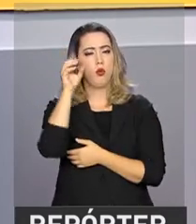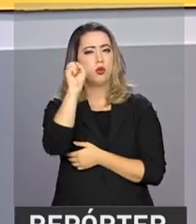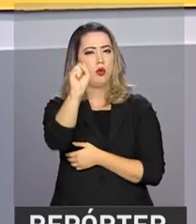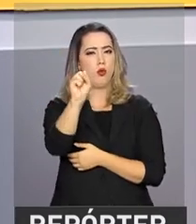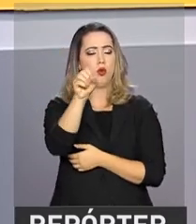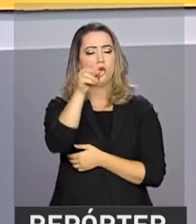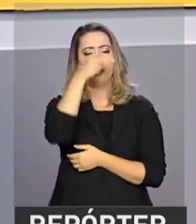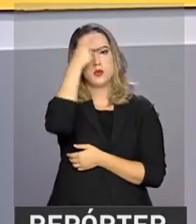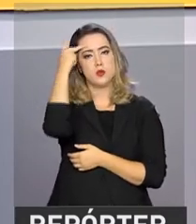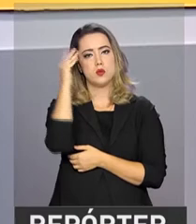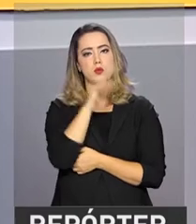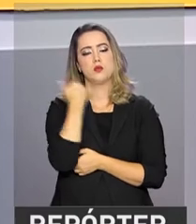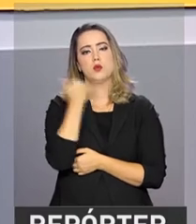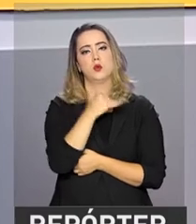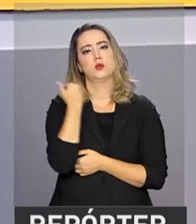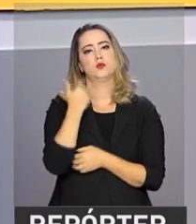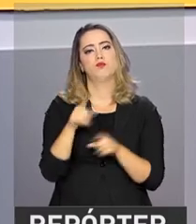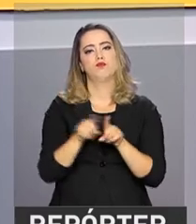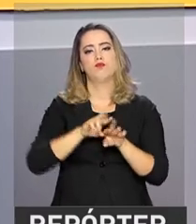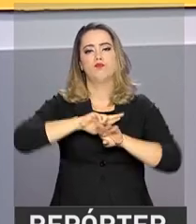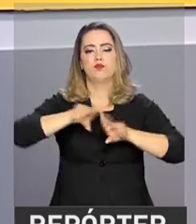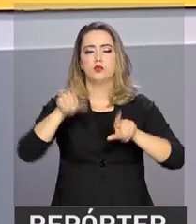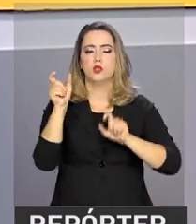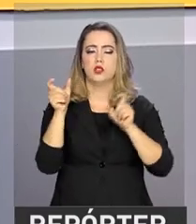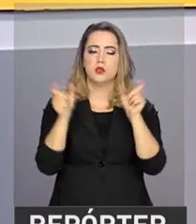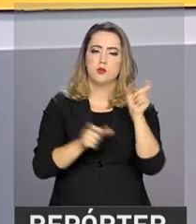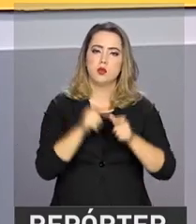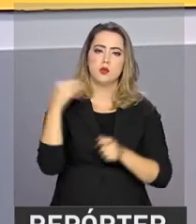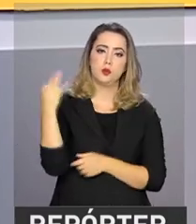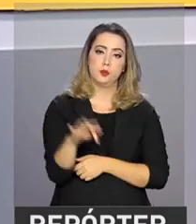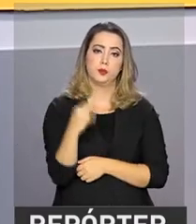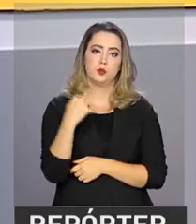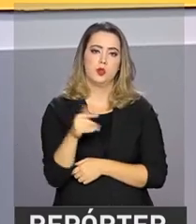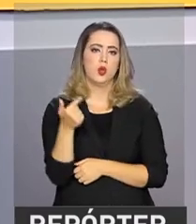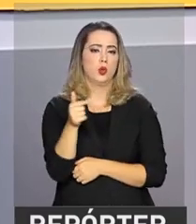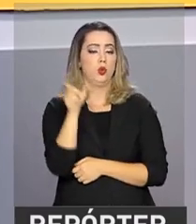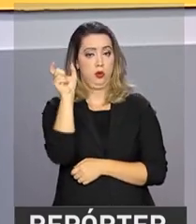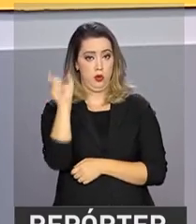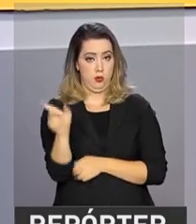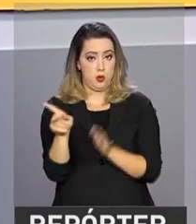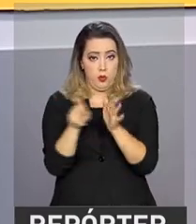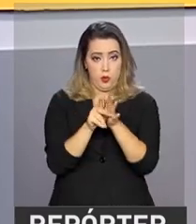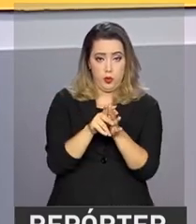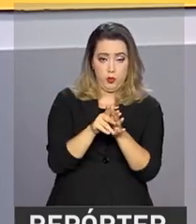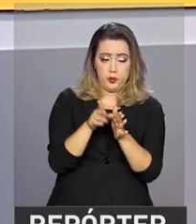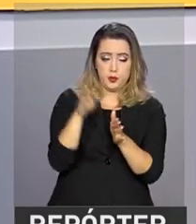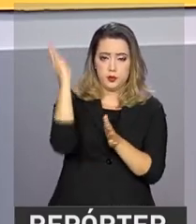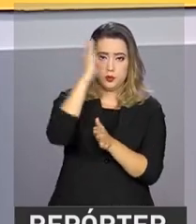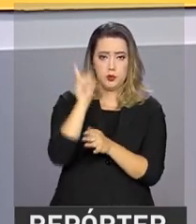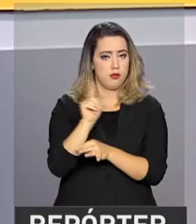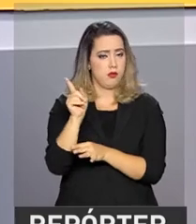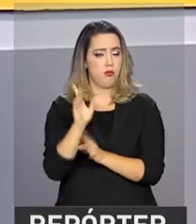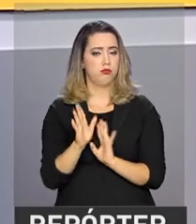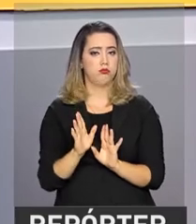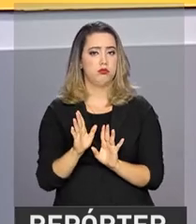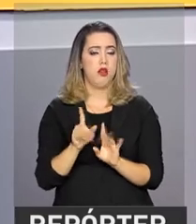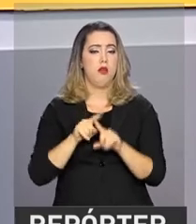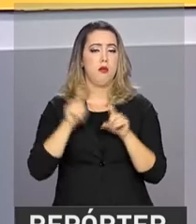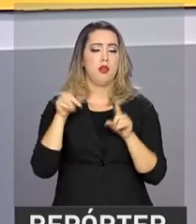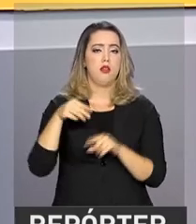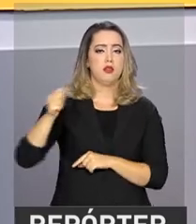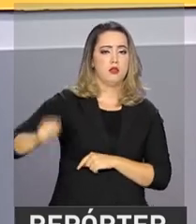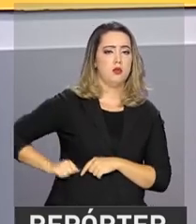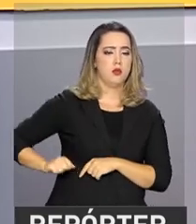nacional idades e deixou uma série de feridos não há registro de brasileiros entre as vítimas o consulado geral do brasil em nova